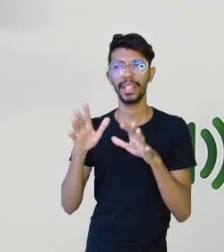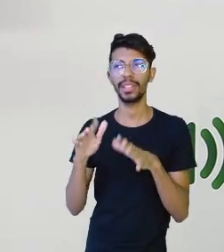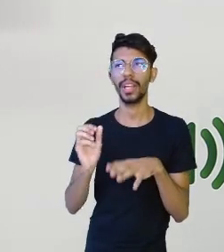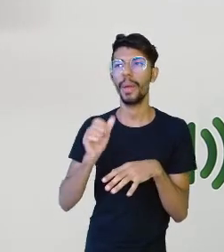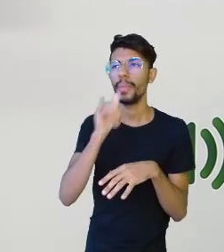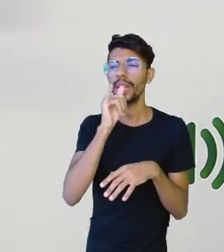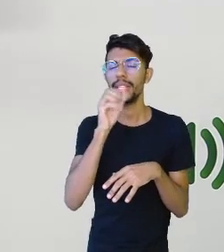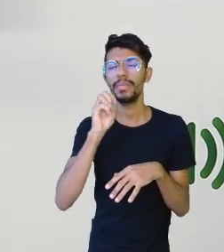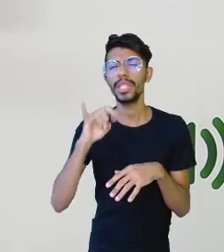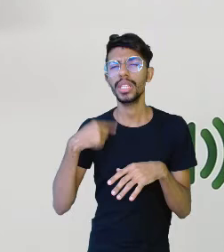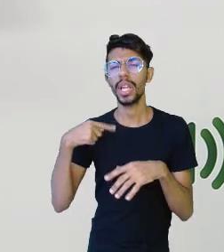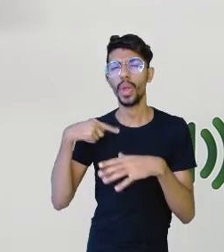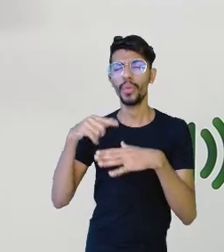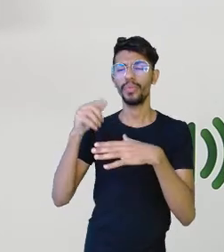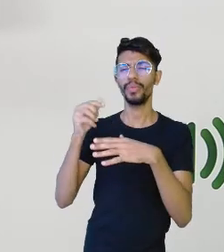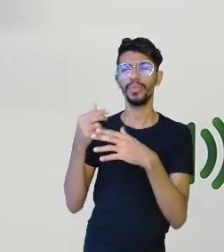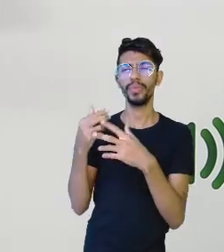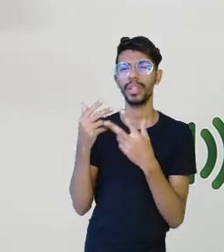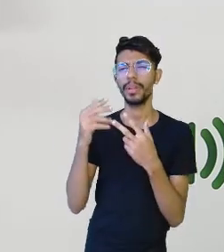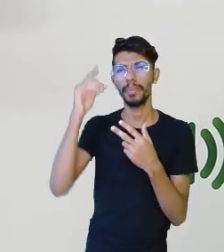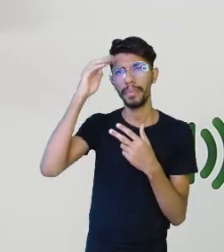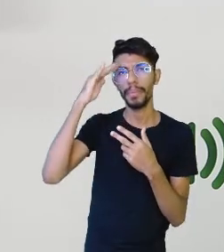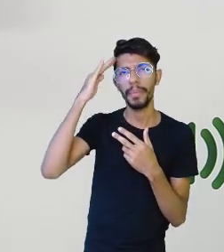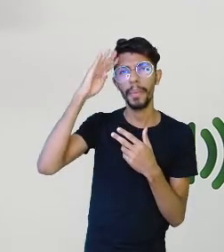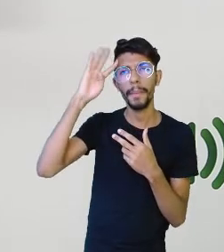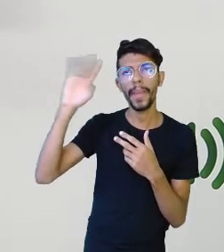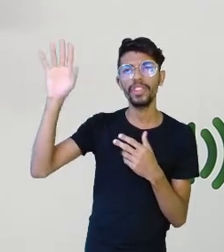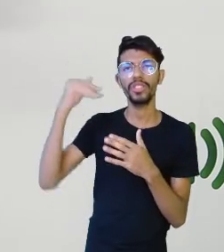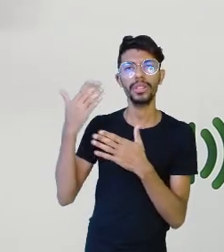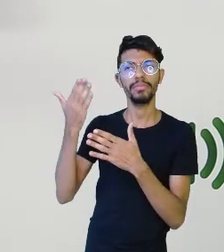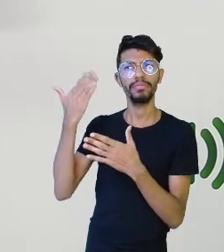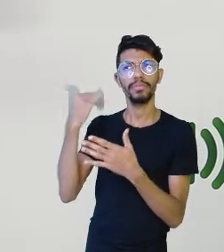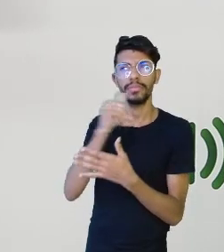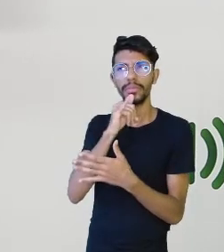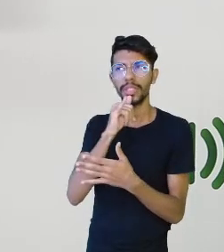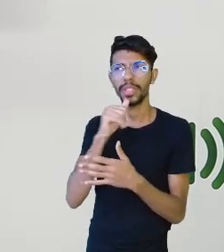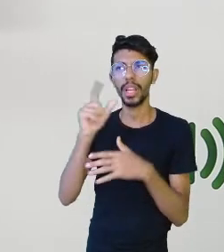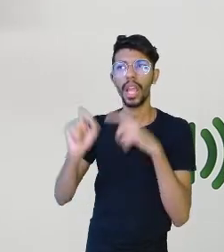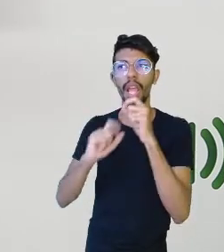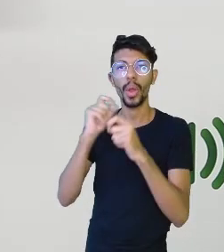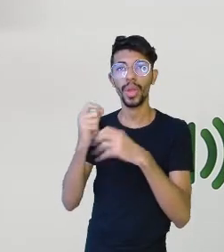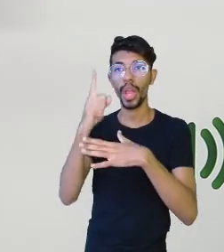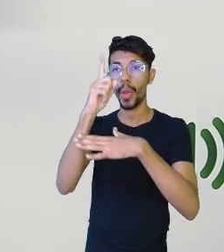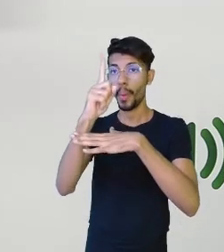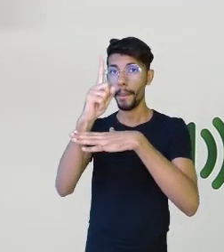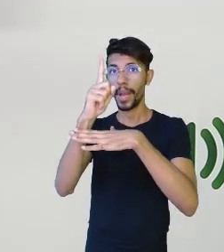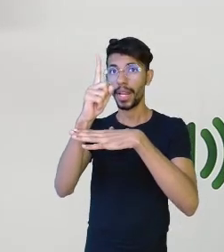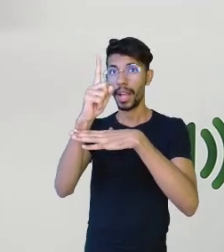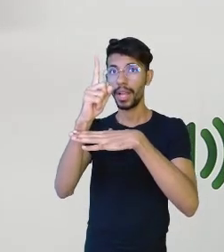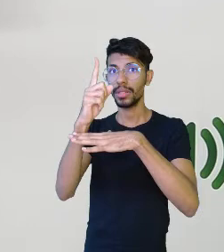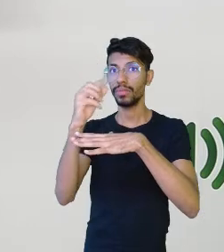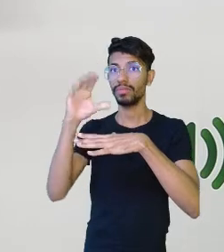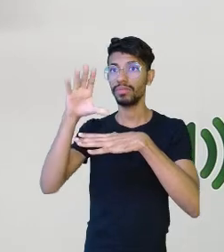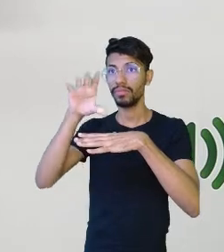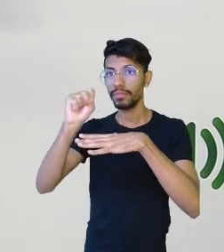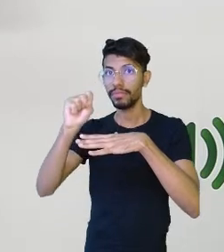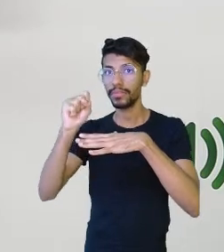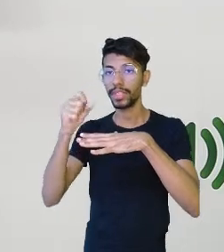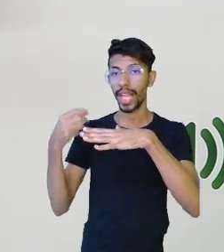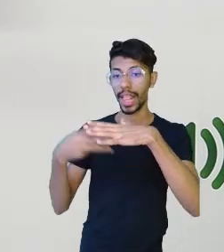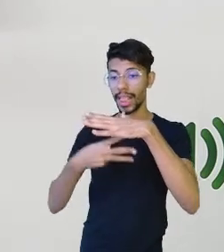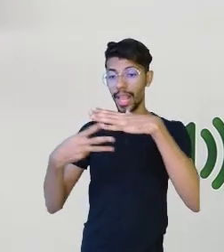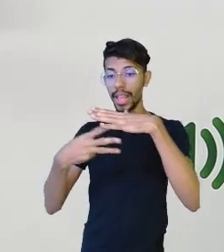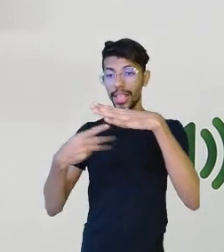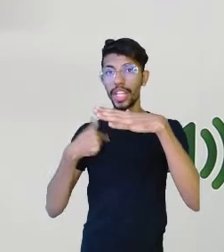eu fosse comer um pedaço daquele, seria um pedaço das 3 que eu tinha dividido.